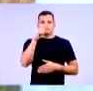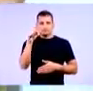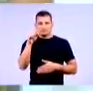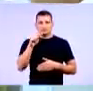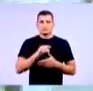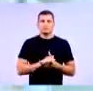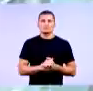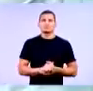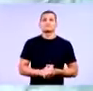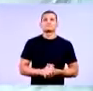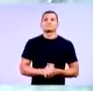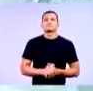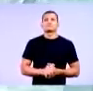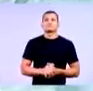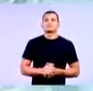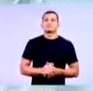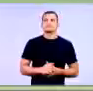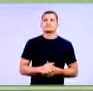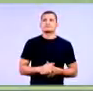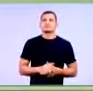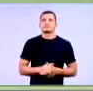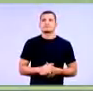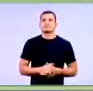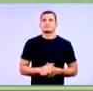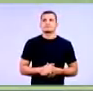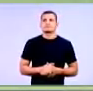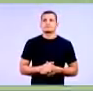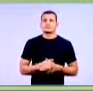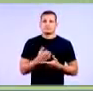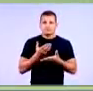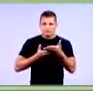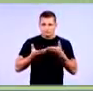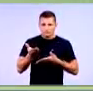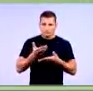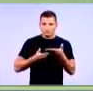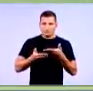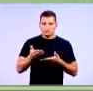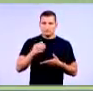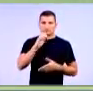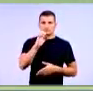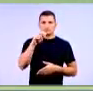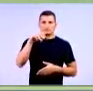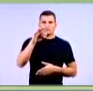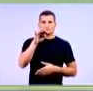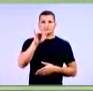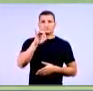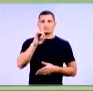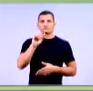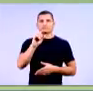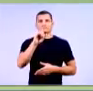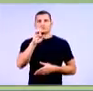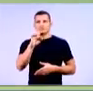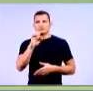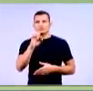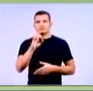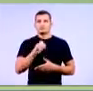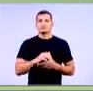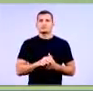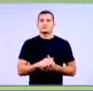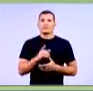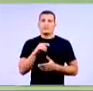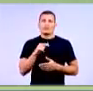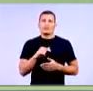relacionamento. Vamos falar do relacionamento das entidades. Então, o relacionamento é a associação entre os